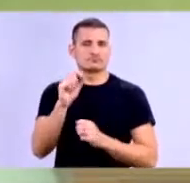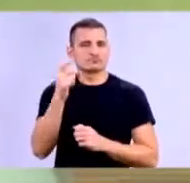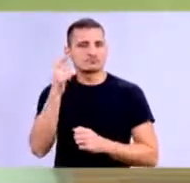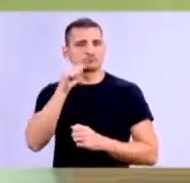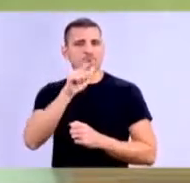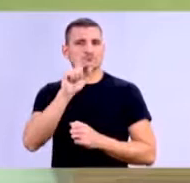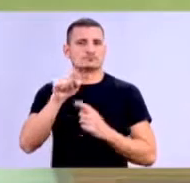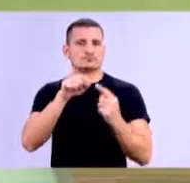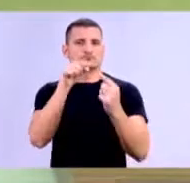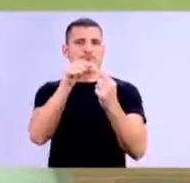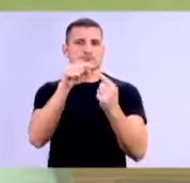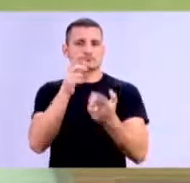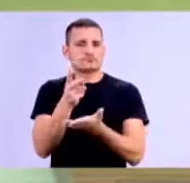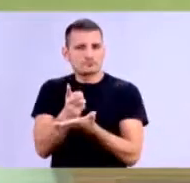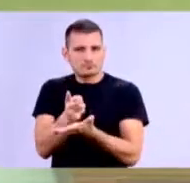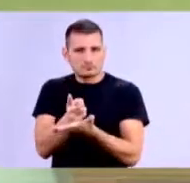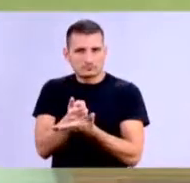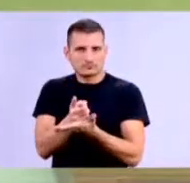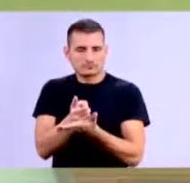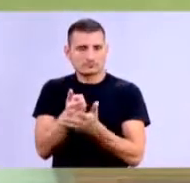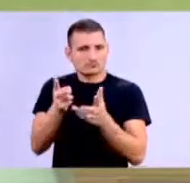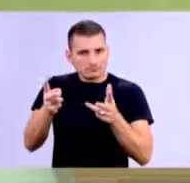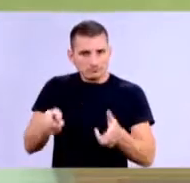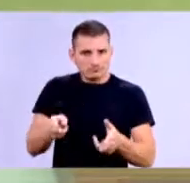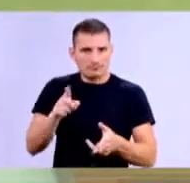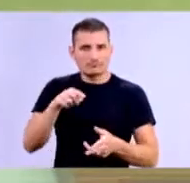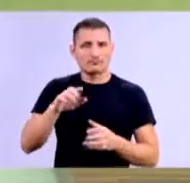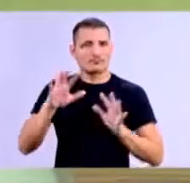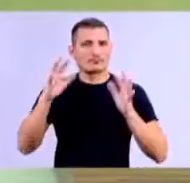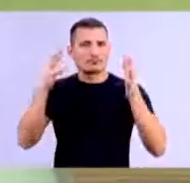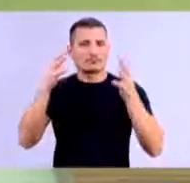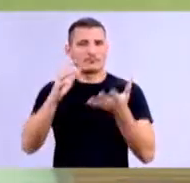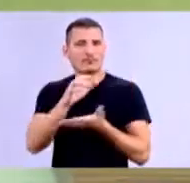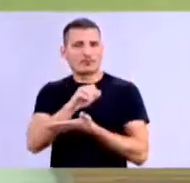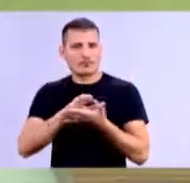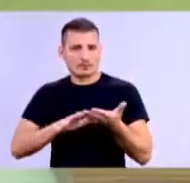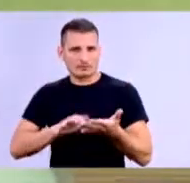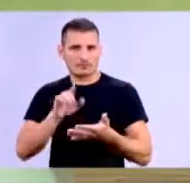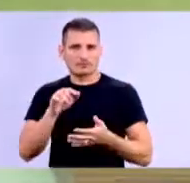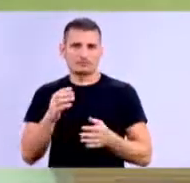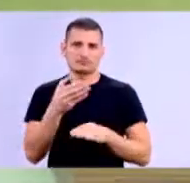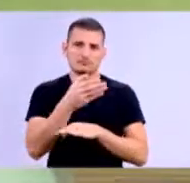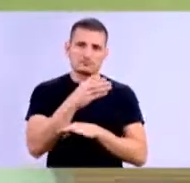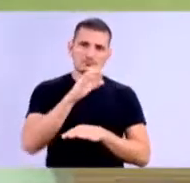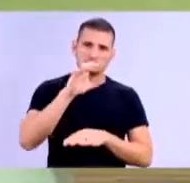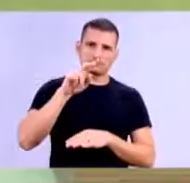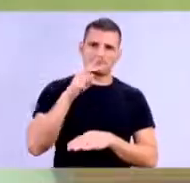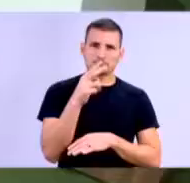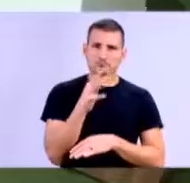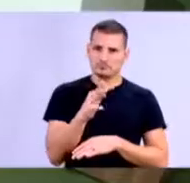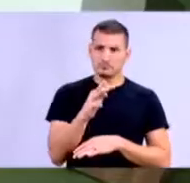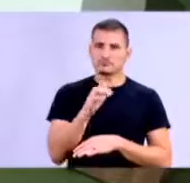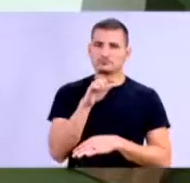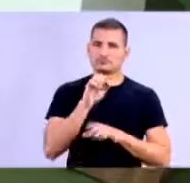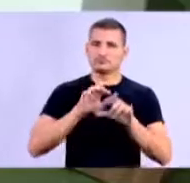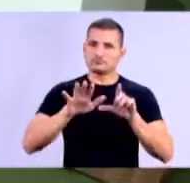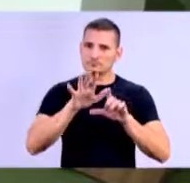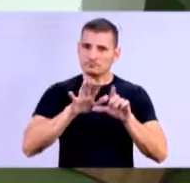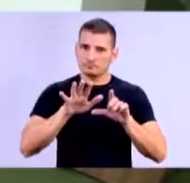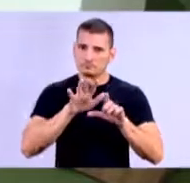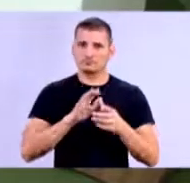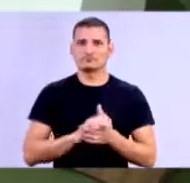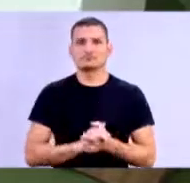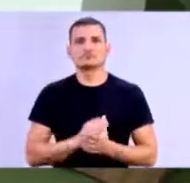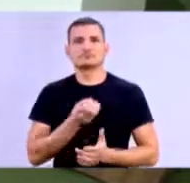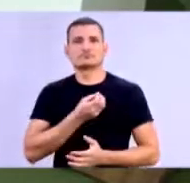mesmo objetivo, que é resolver a atividade, que é ir lá no chat, tirar no uma nota virtual, boa, né? na